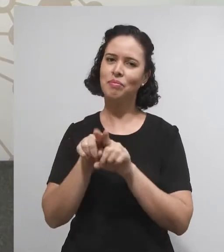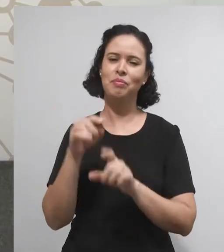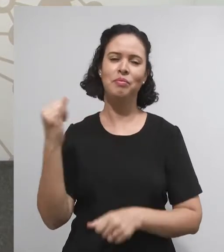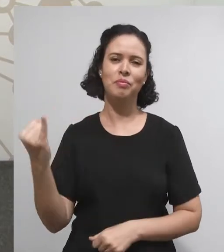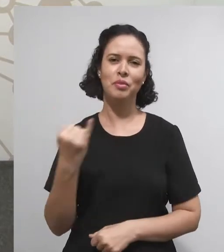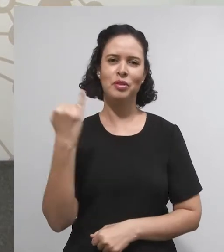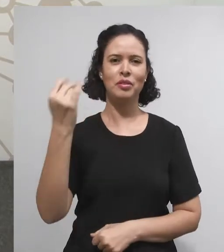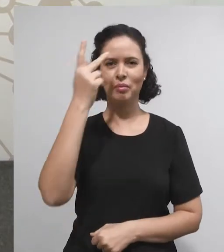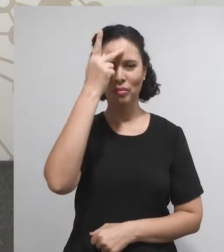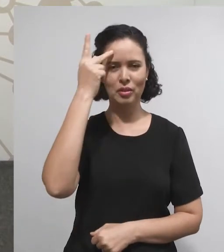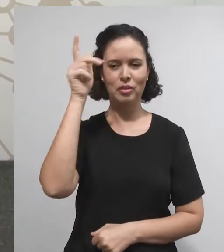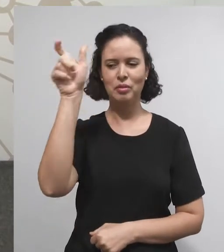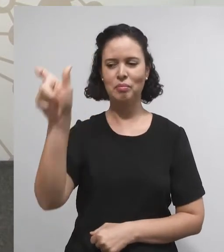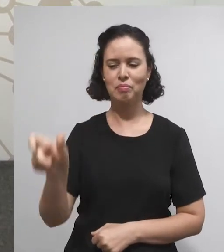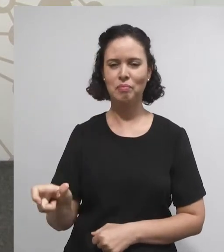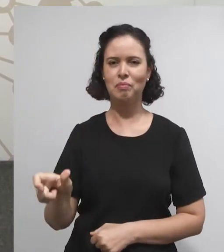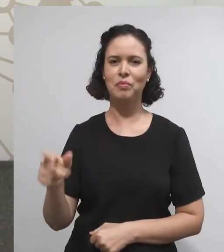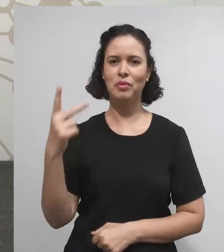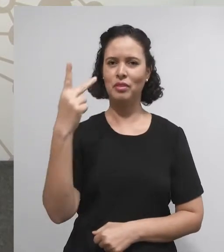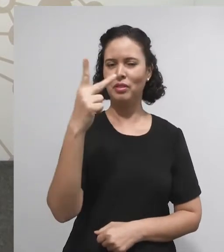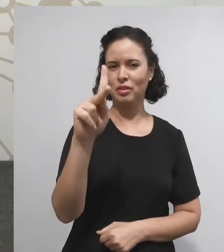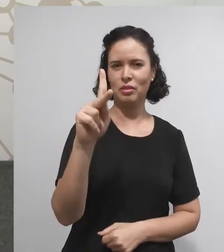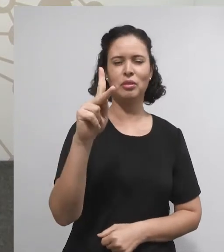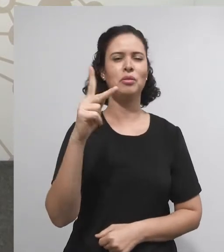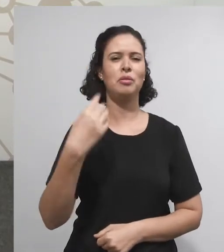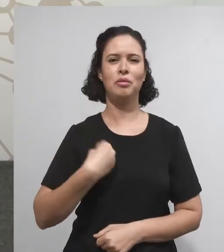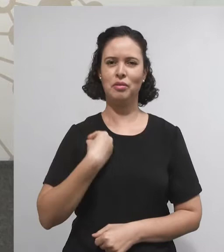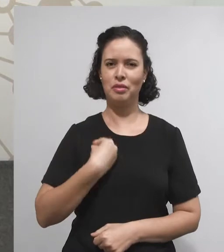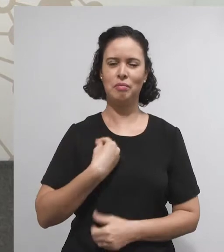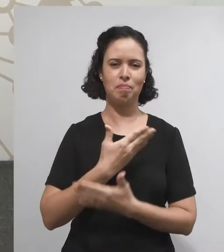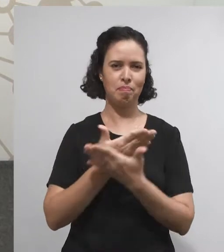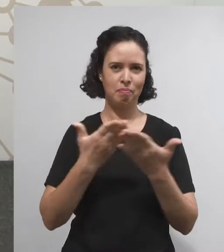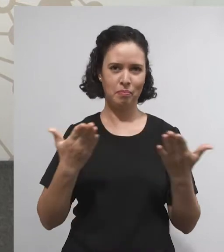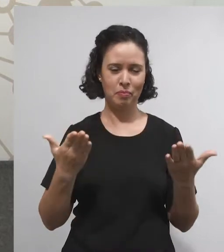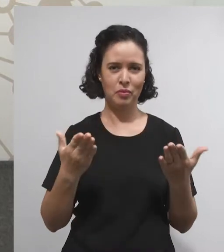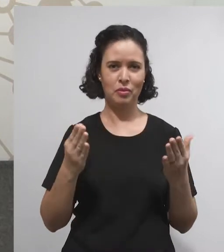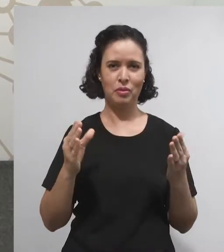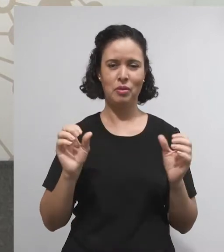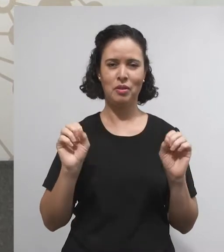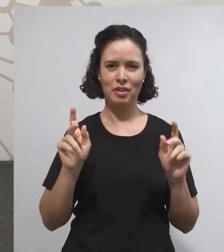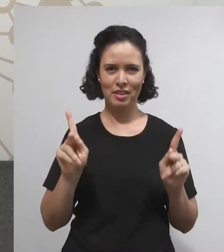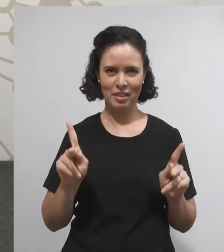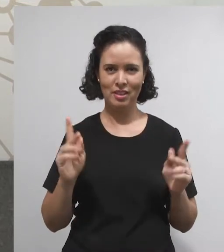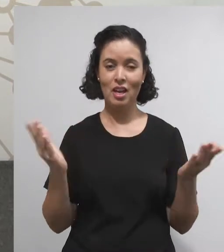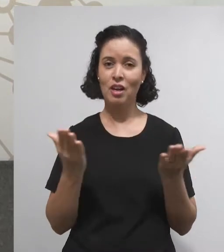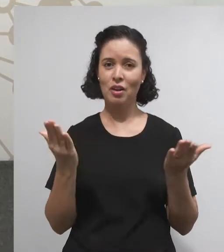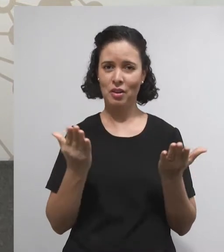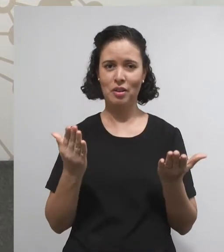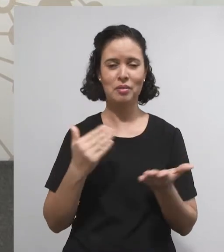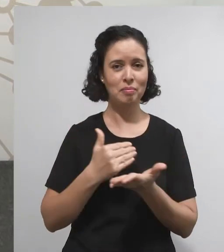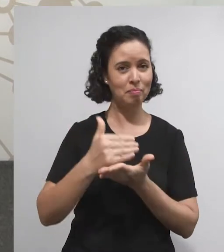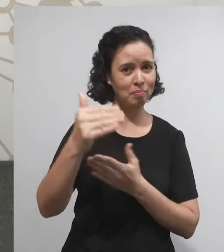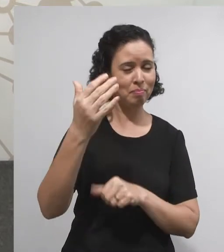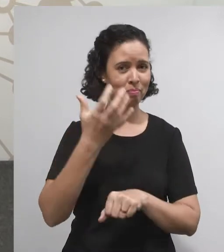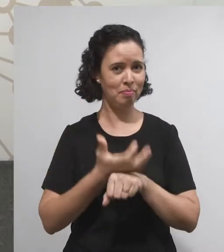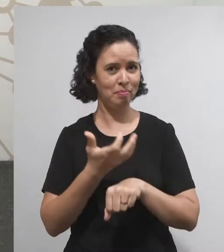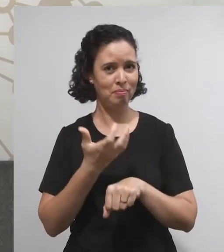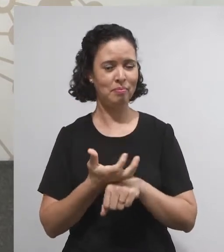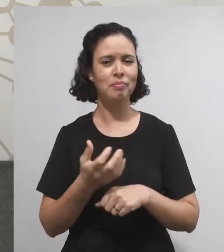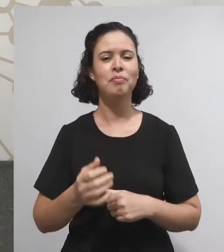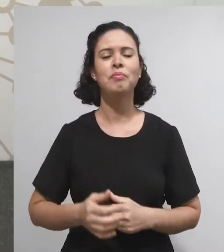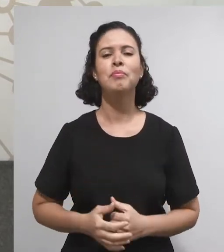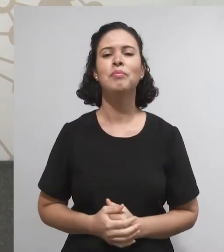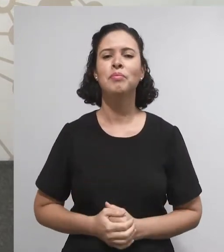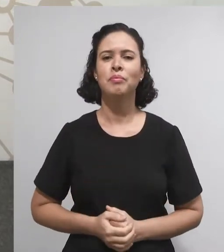sejam importantes pessoas, sejam importantes na vida de vocês. Agora, vamos lá conhecer o nosso